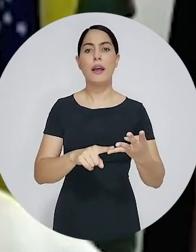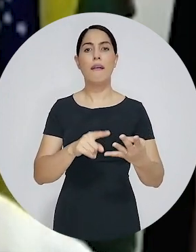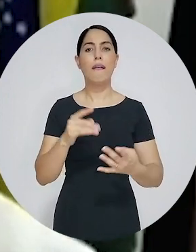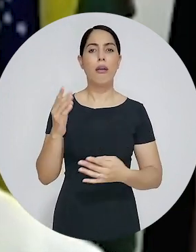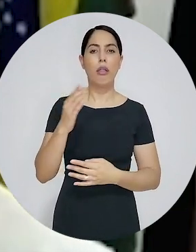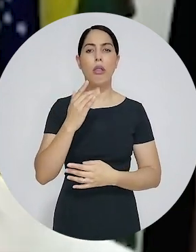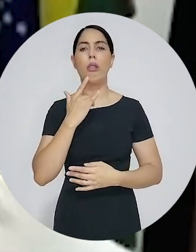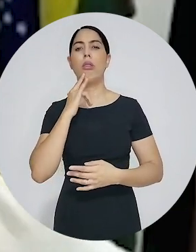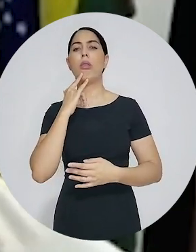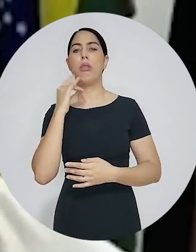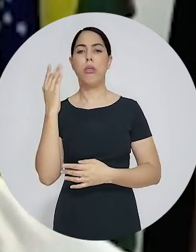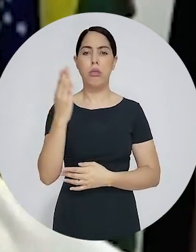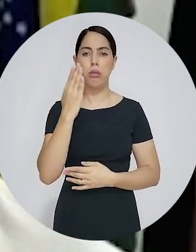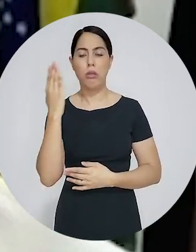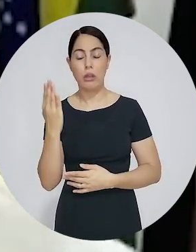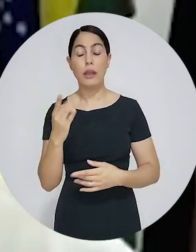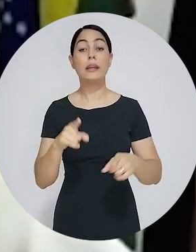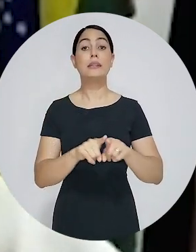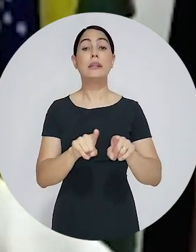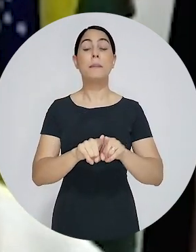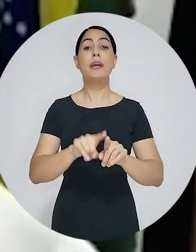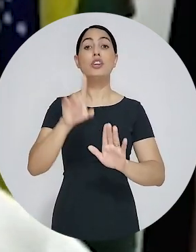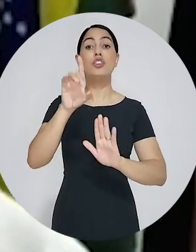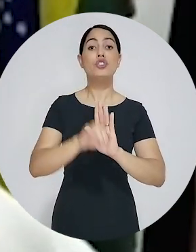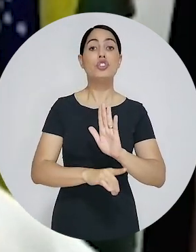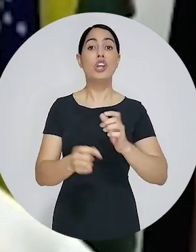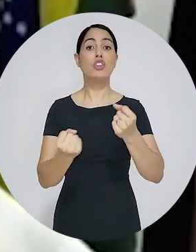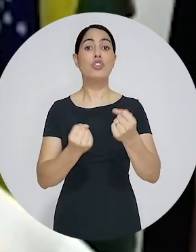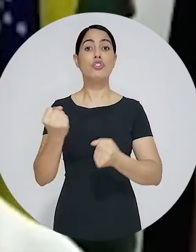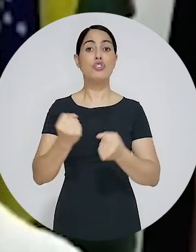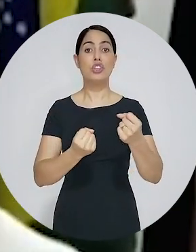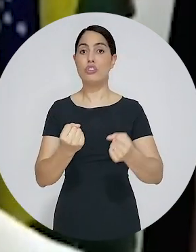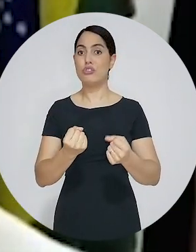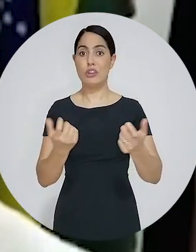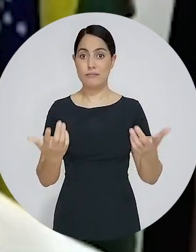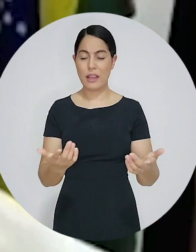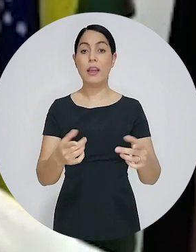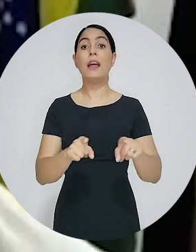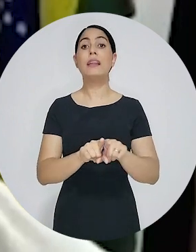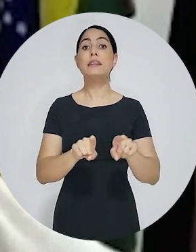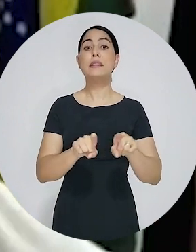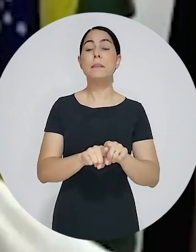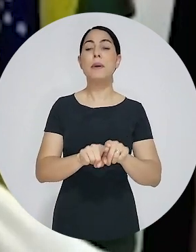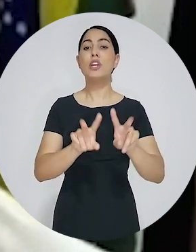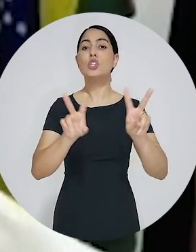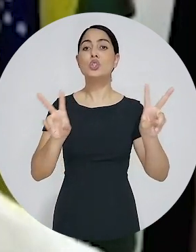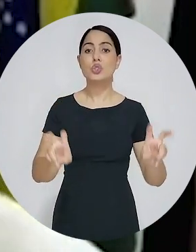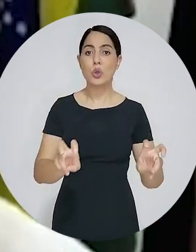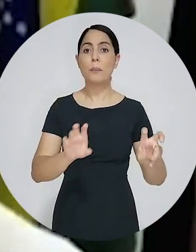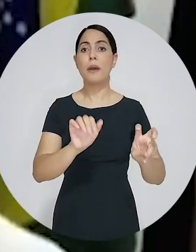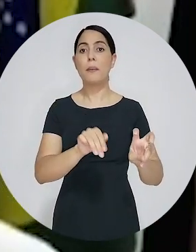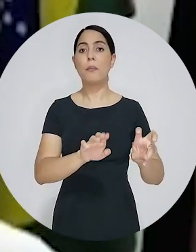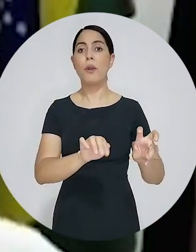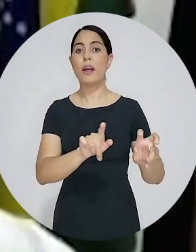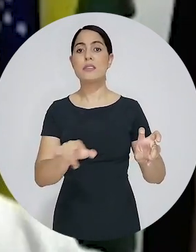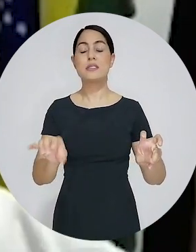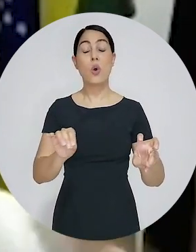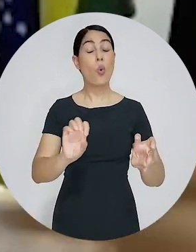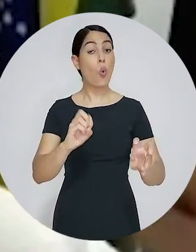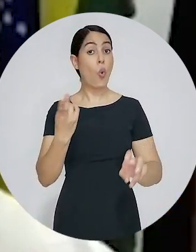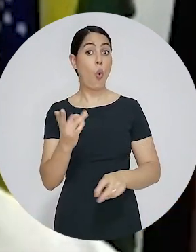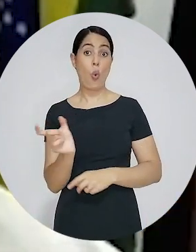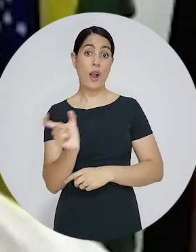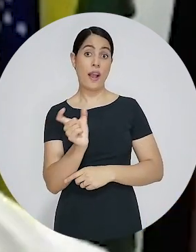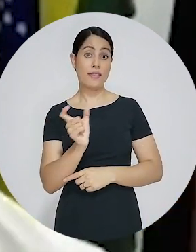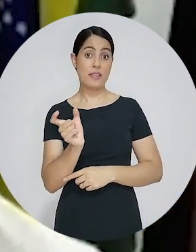depois a embriaguez, depois a violação do direito de dirigir, a disputa não autorizada por espírito de